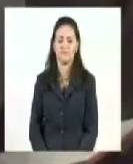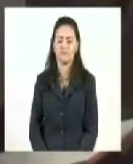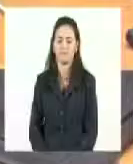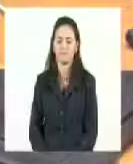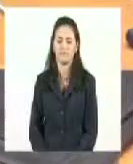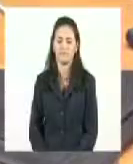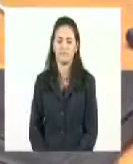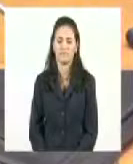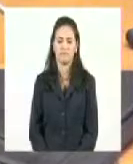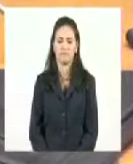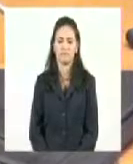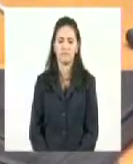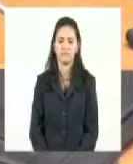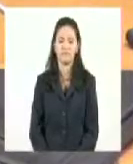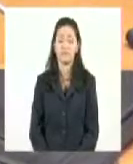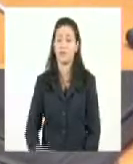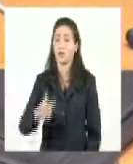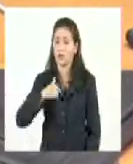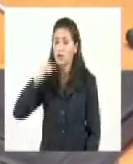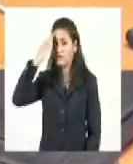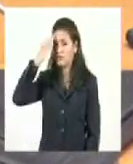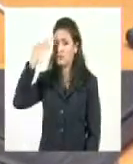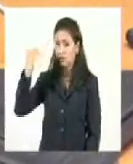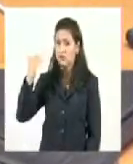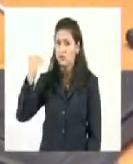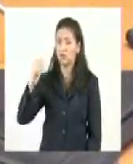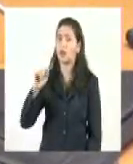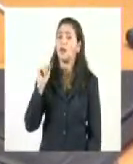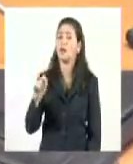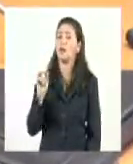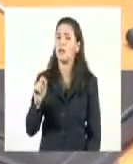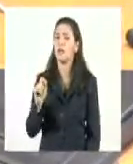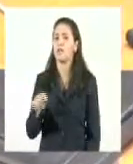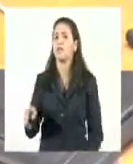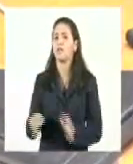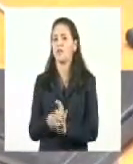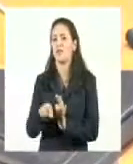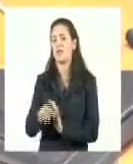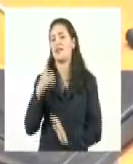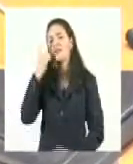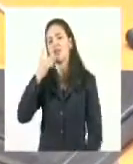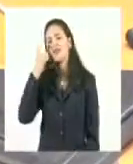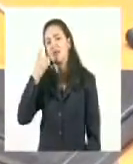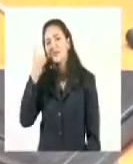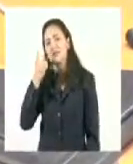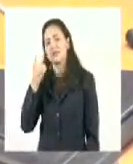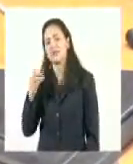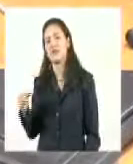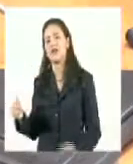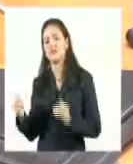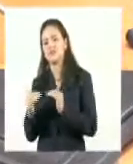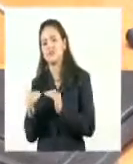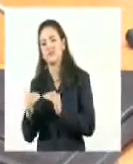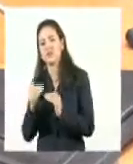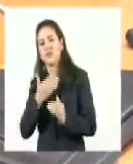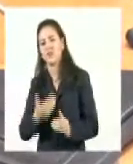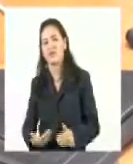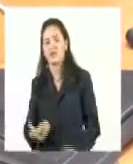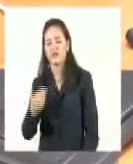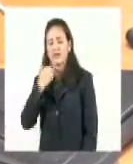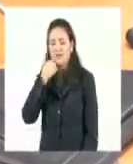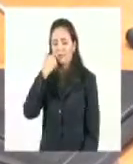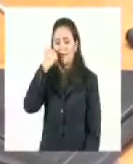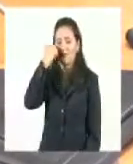E tenho absoluta certeza, deputada, que os próprios deputados governistas se sentem constrangidos